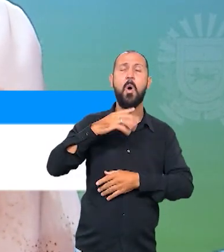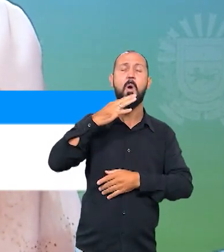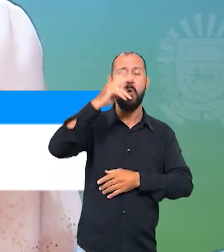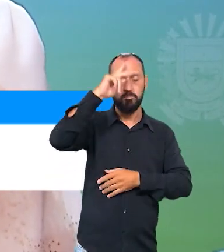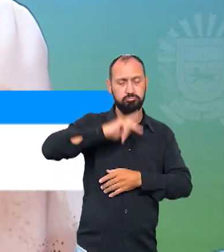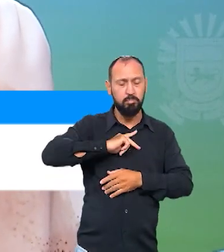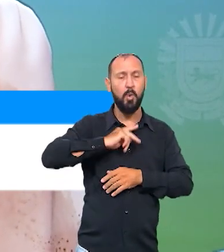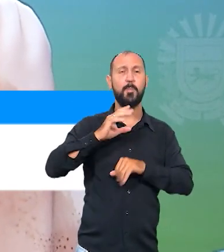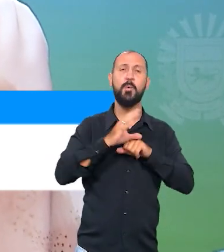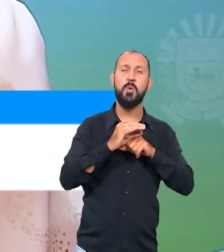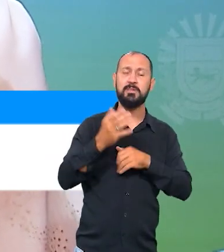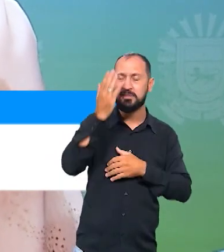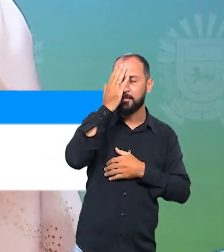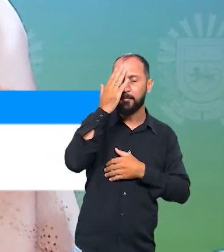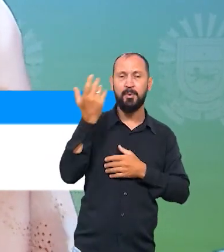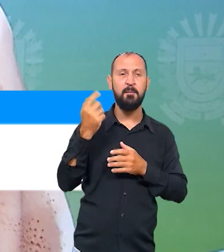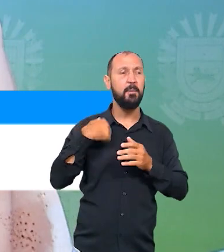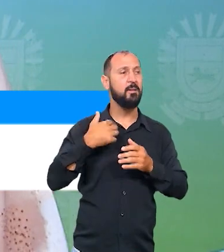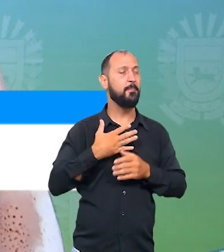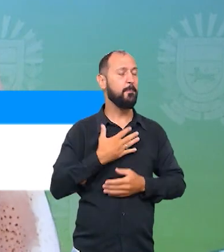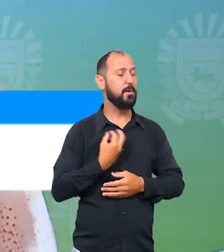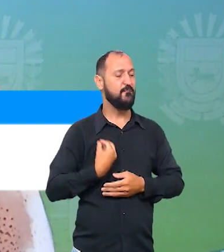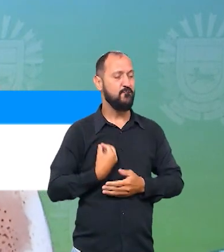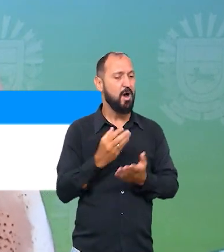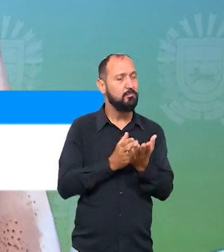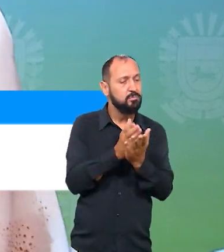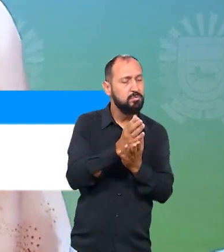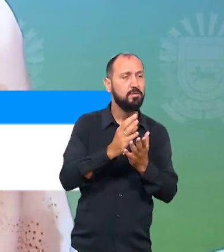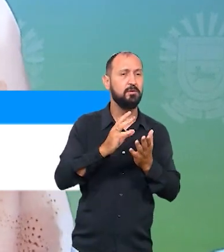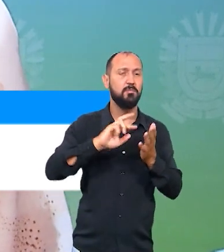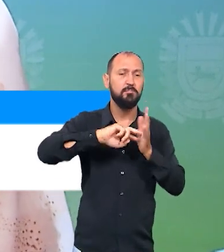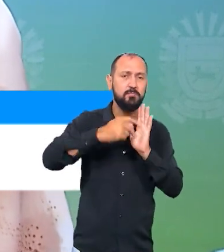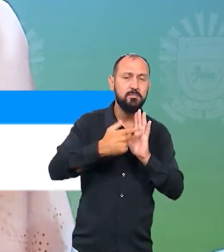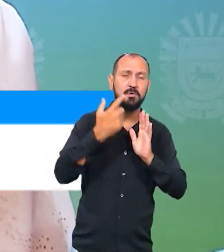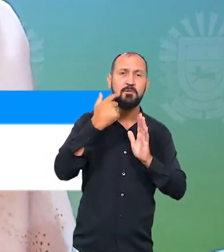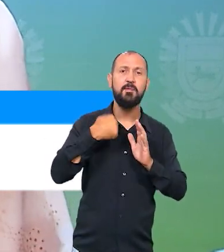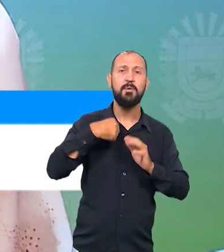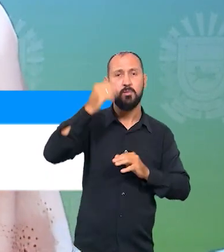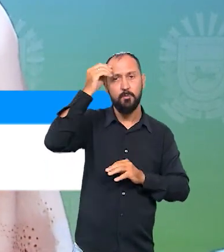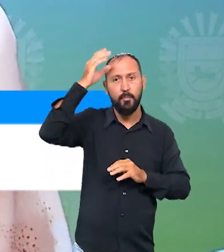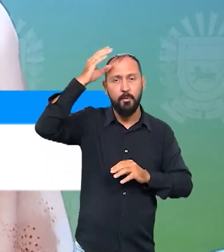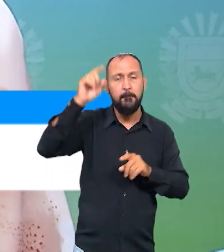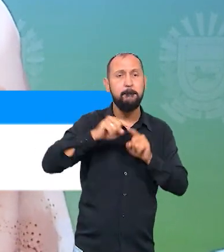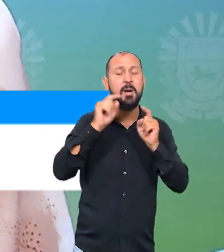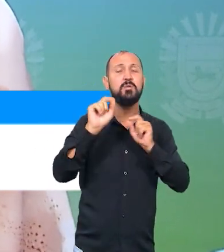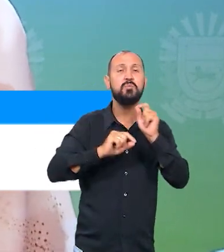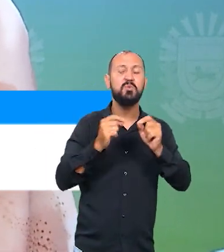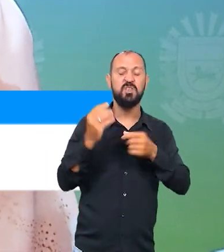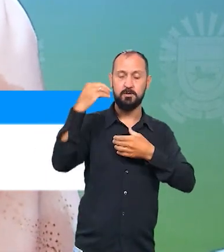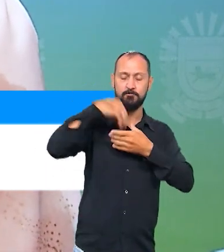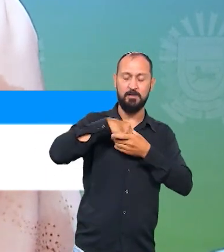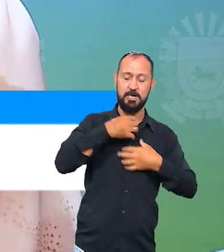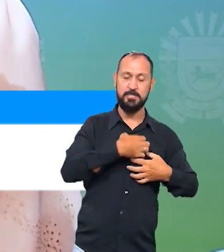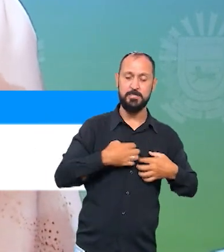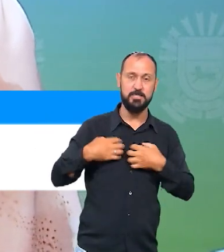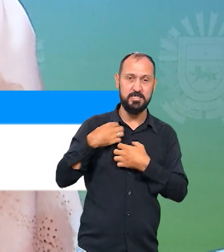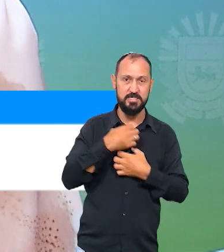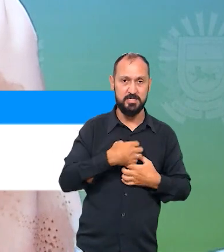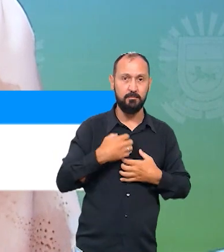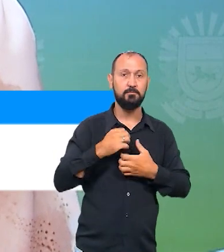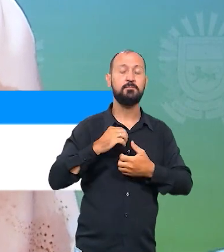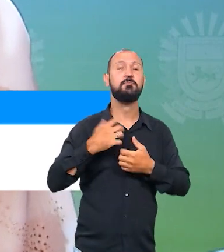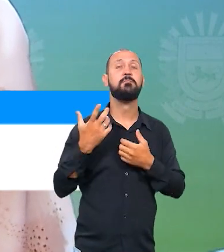me conhecer, para dar um novo ressignificado da minha vida, para trazer à luz da consciência aquilo que está